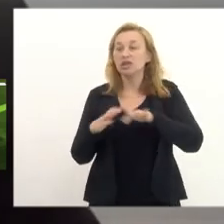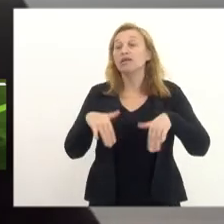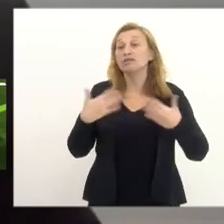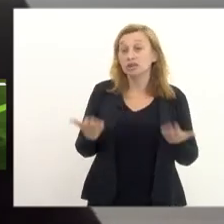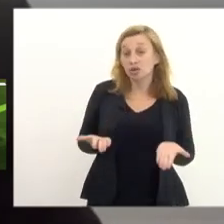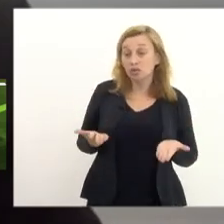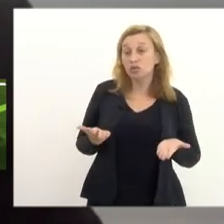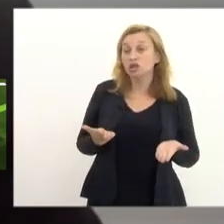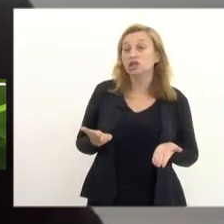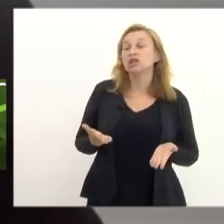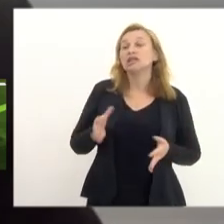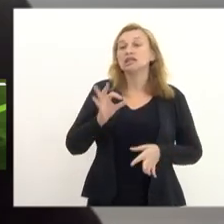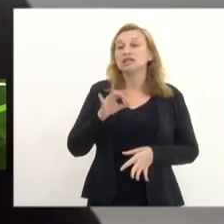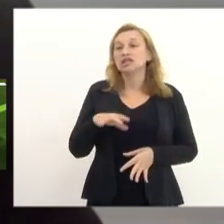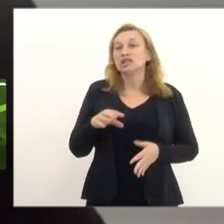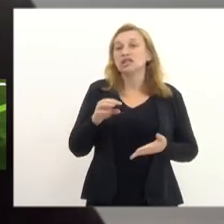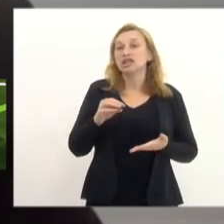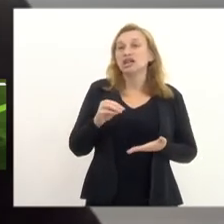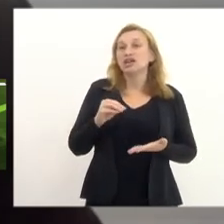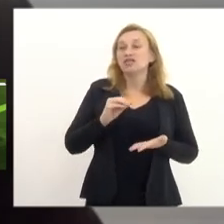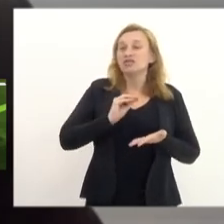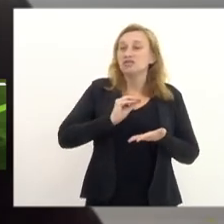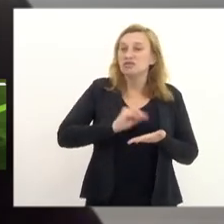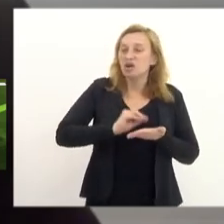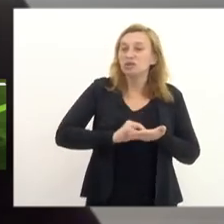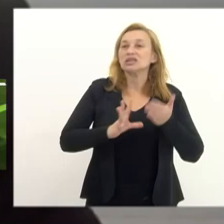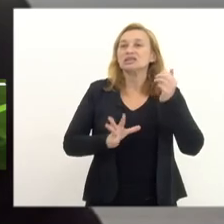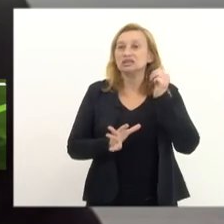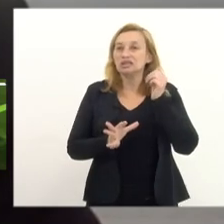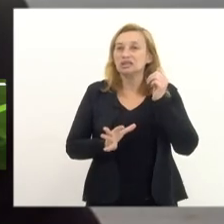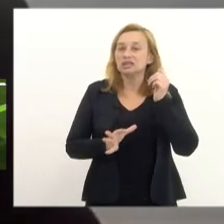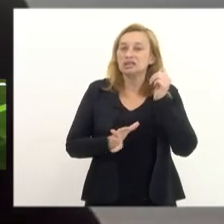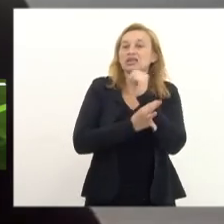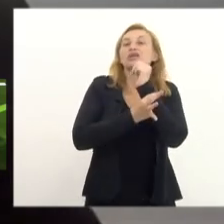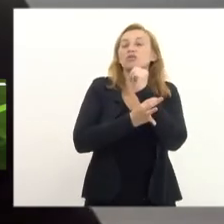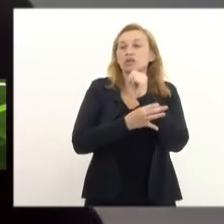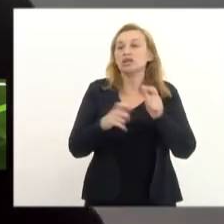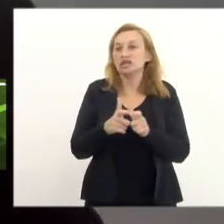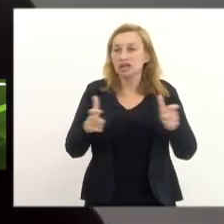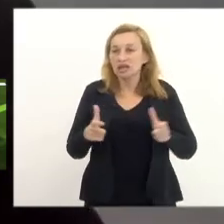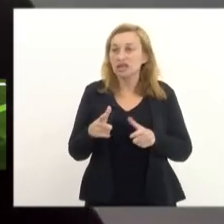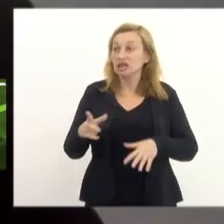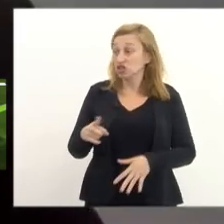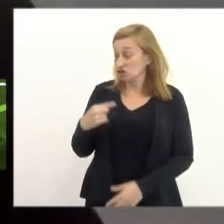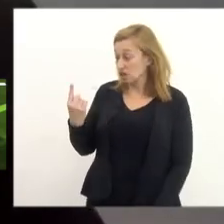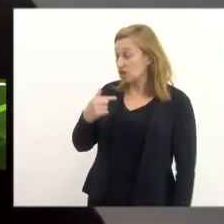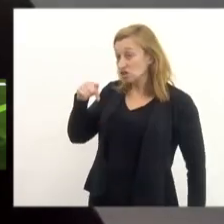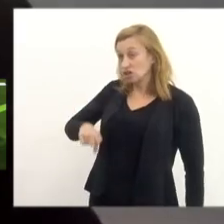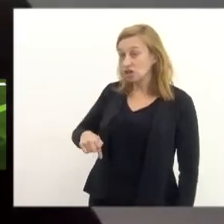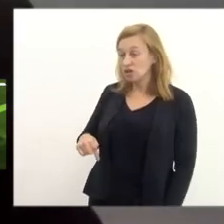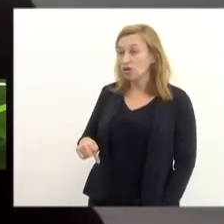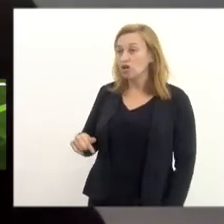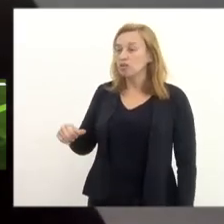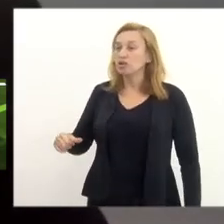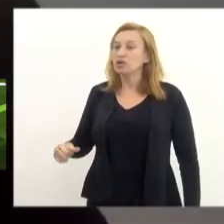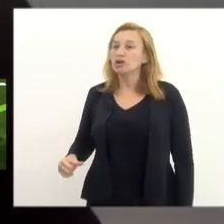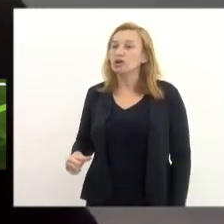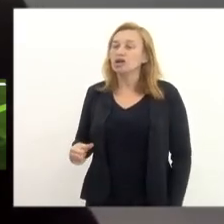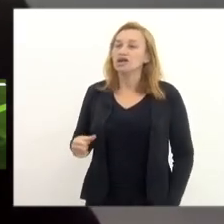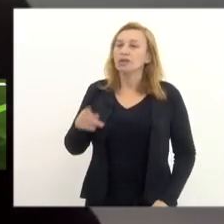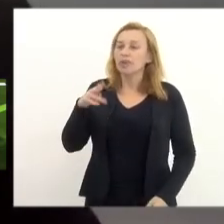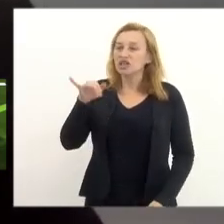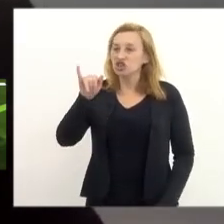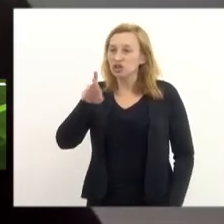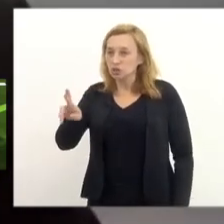Então, são incertezas muito grandes que a gente trabalha. Como eu falei, a gente atua aqui como embaixadores para trazer esse investimento para o Brasil